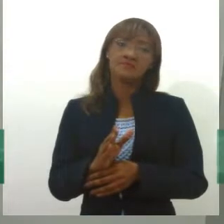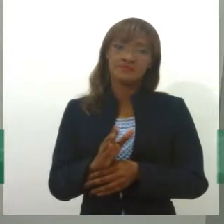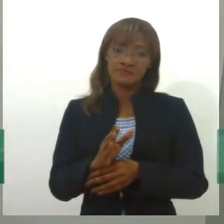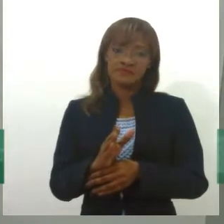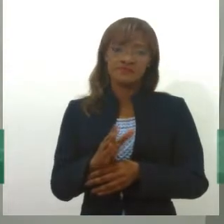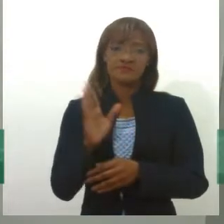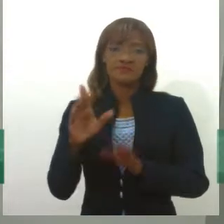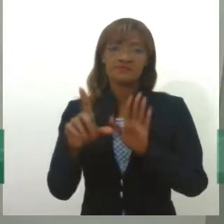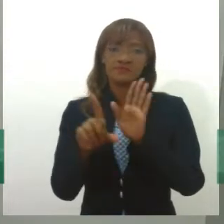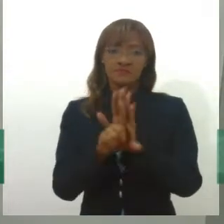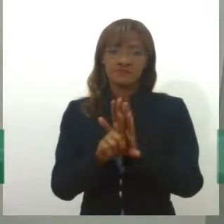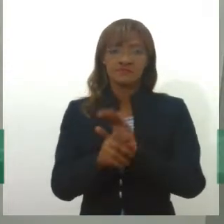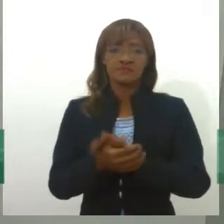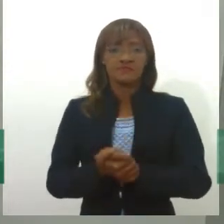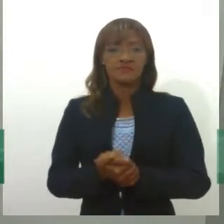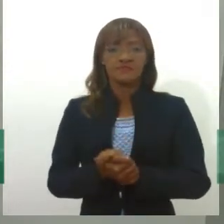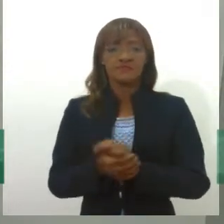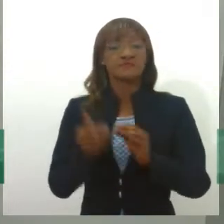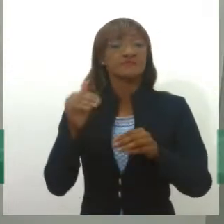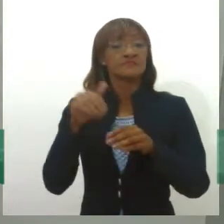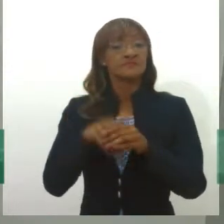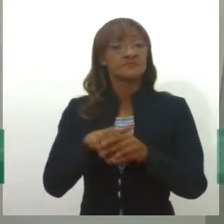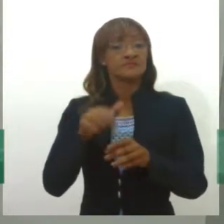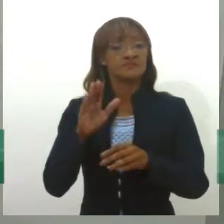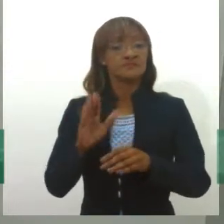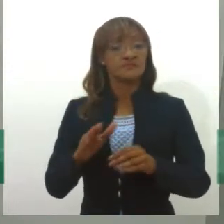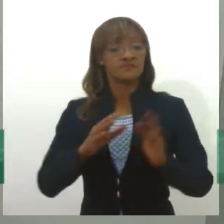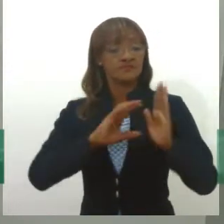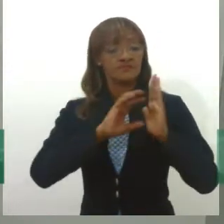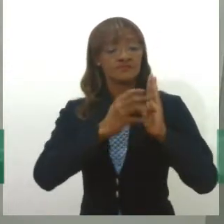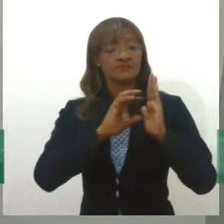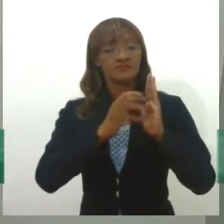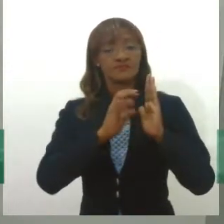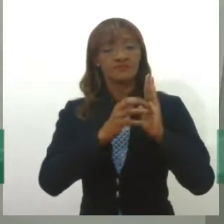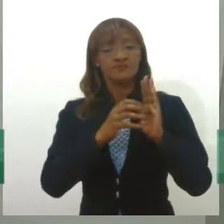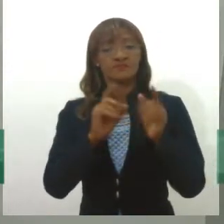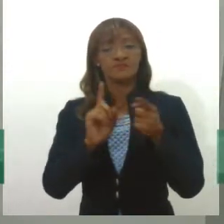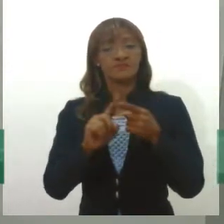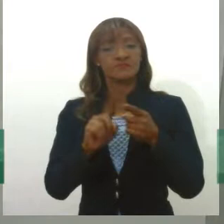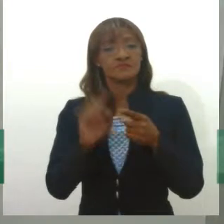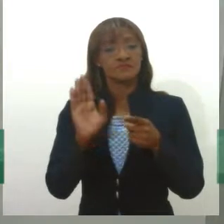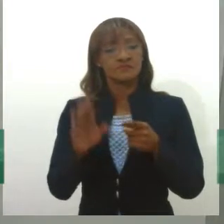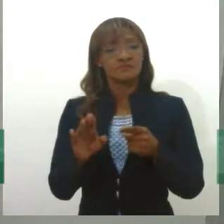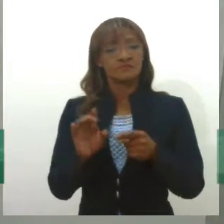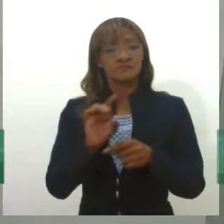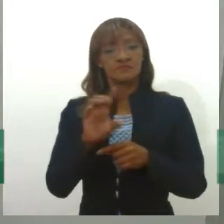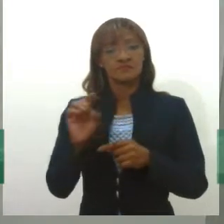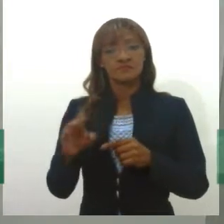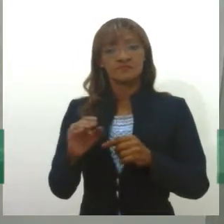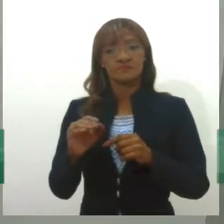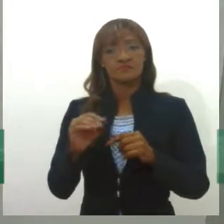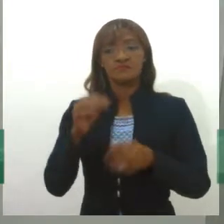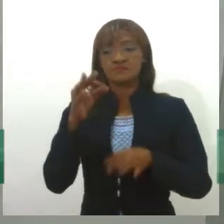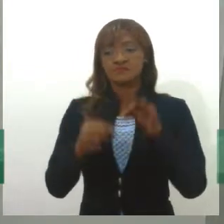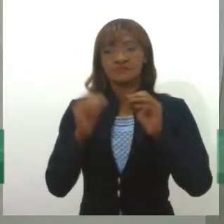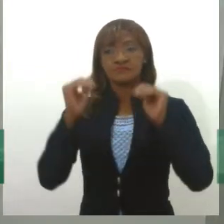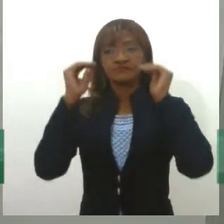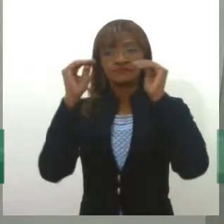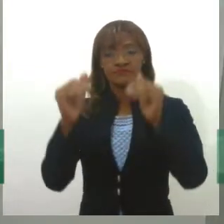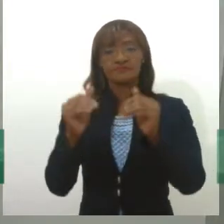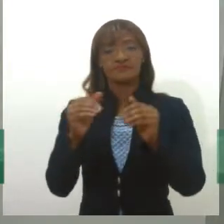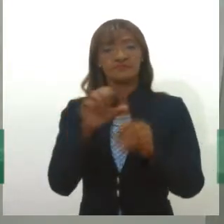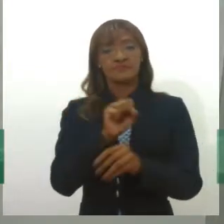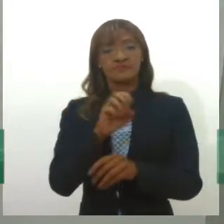previstas na Lei das Eleições, na Lei dos Partidos Políticos e em entendimentos do Supremo Tribunal Federal, STF, e